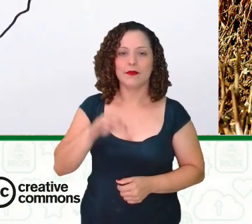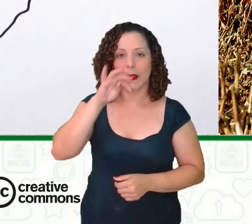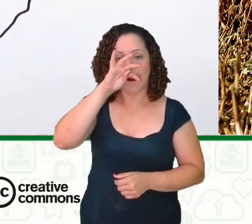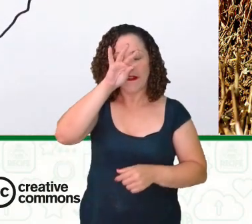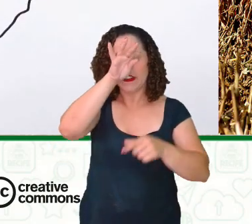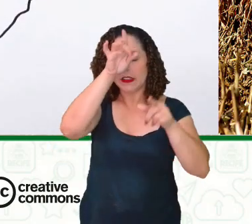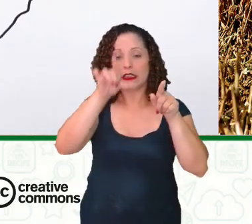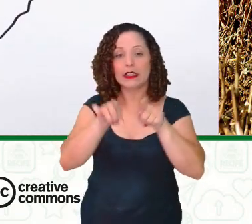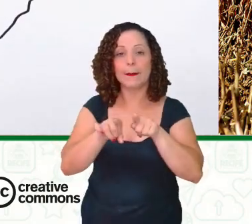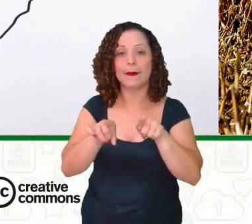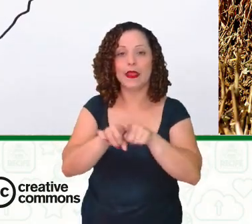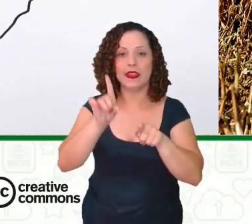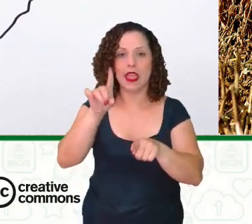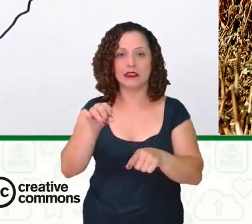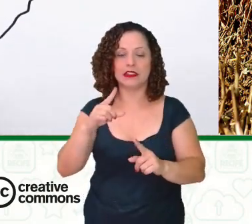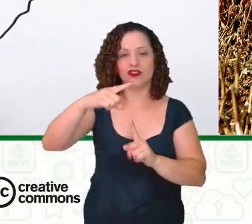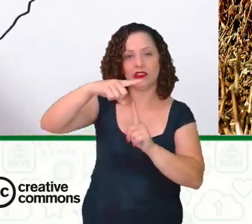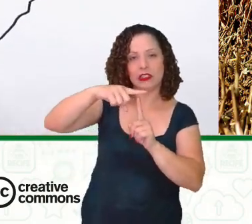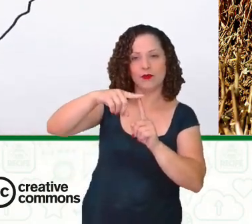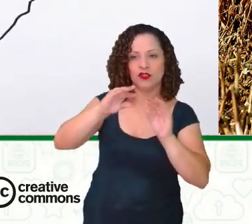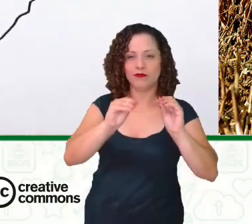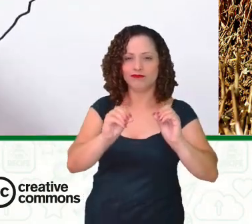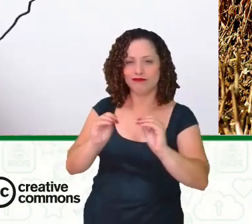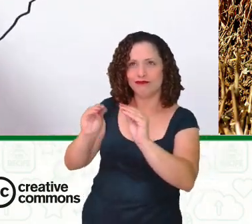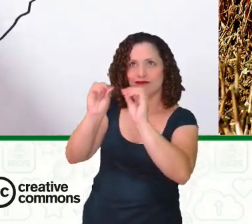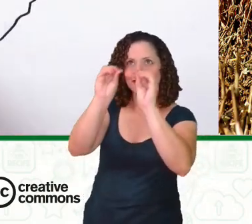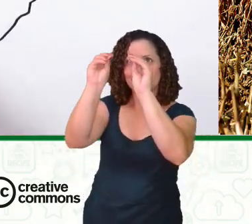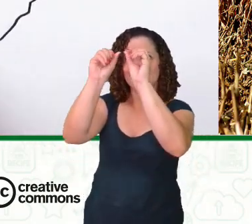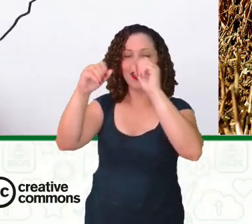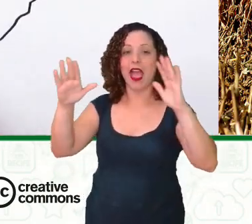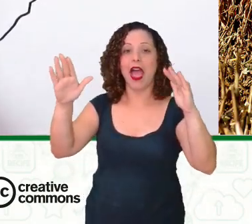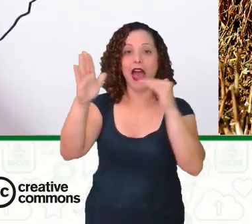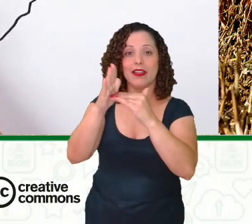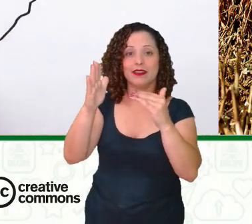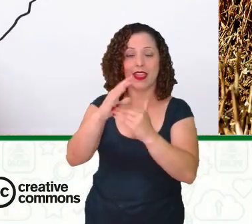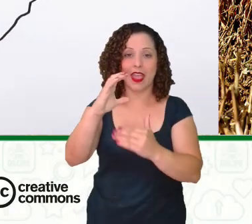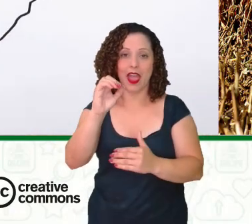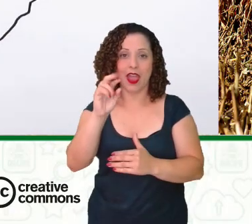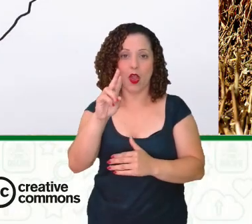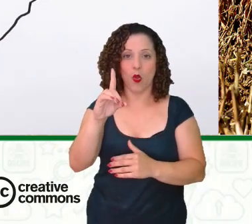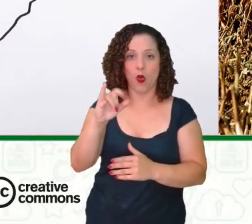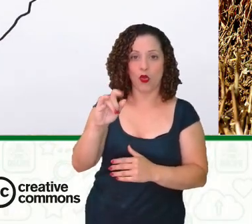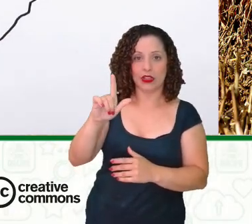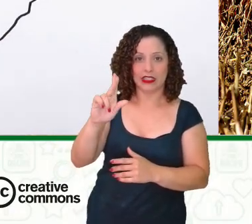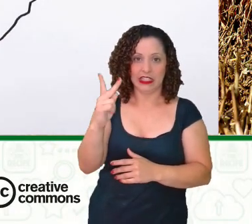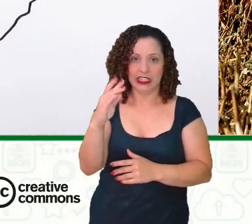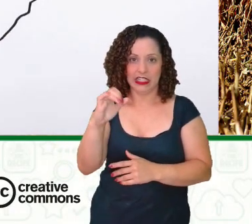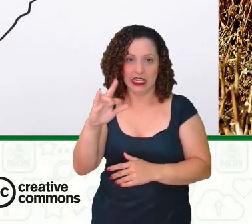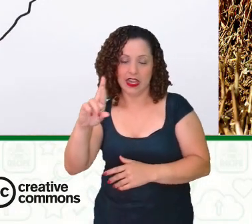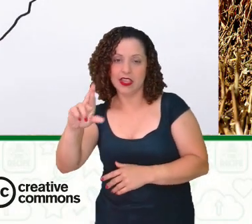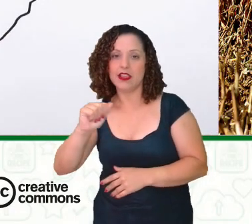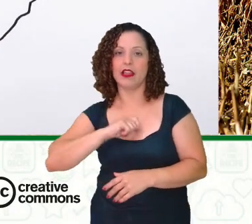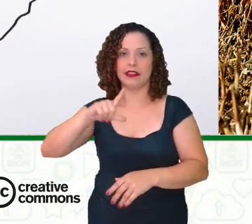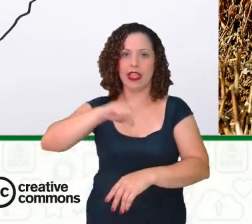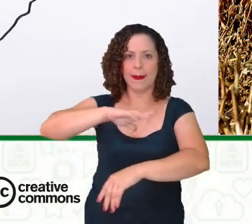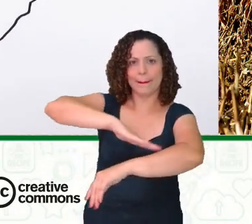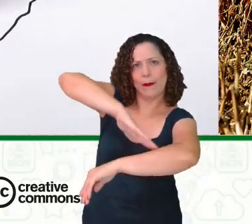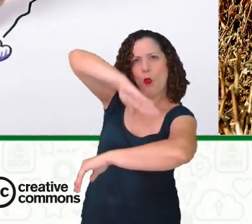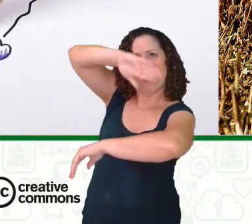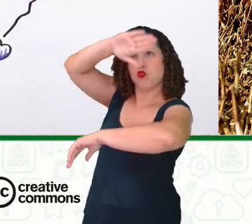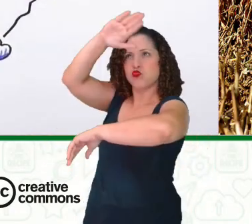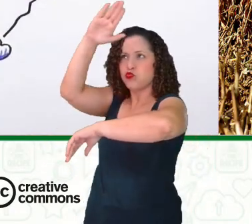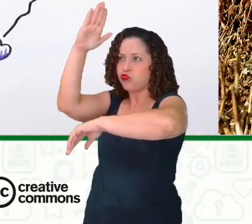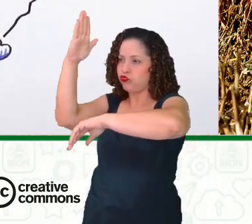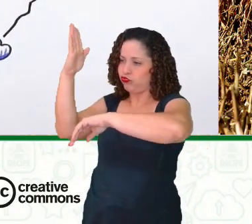Recarregadas, essas massas deslocam-se até a Cordilheira dos Andes, onde esbarram nas altas montanhas da região e seguem